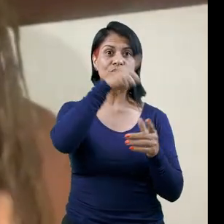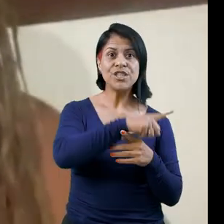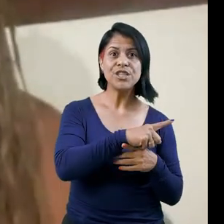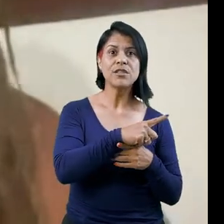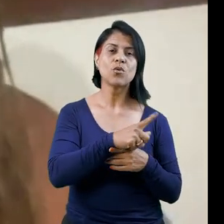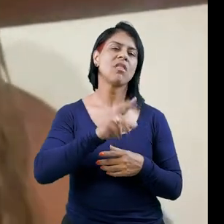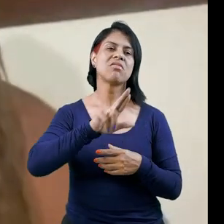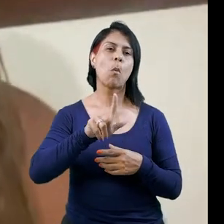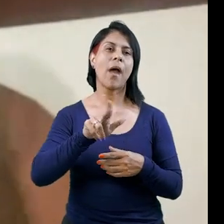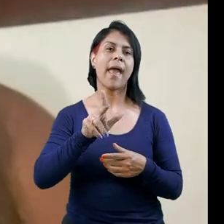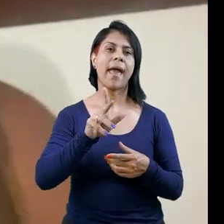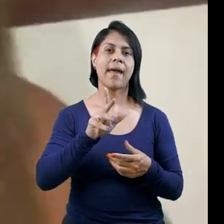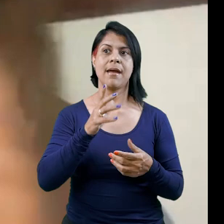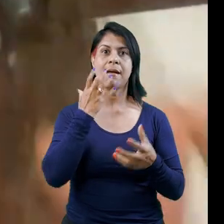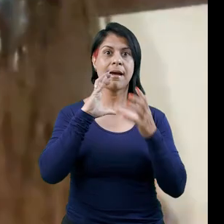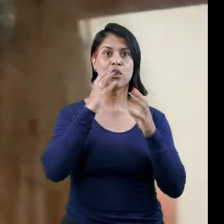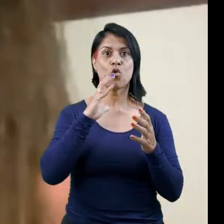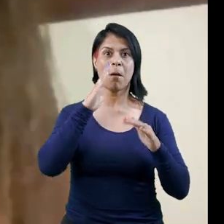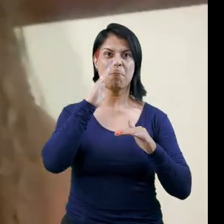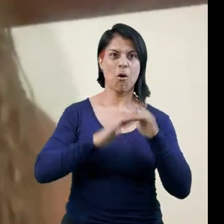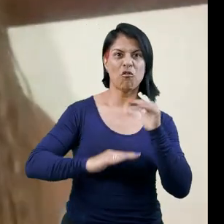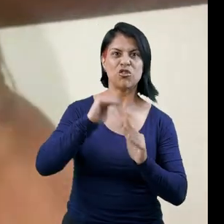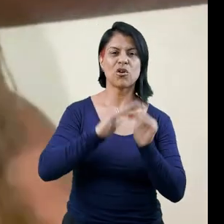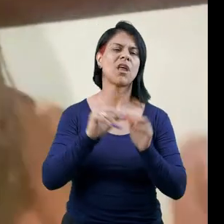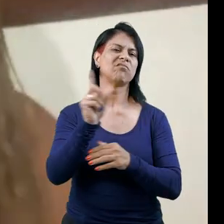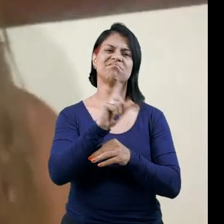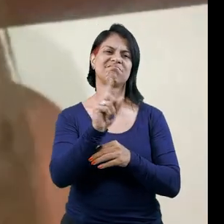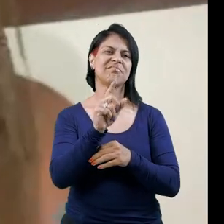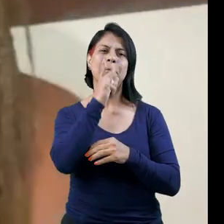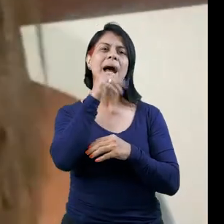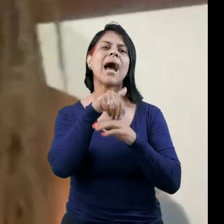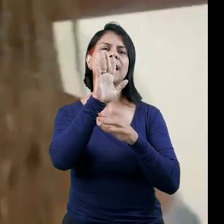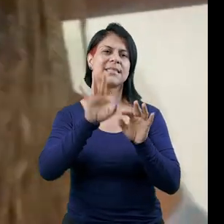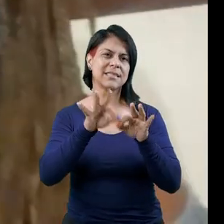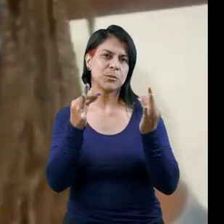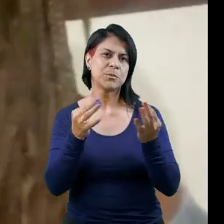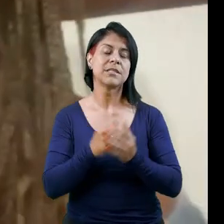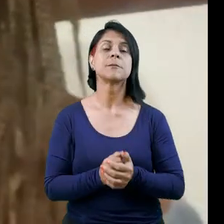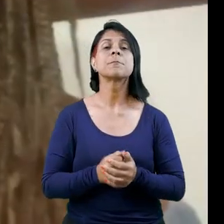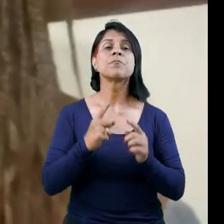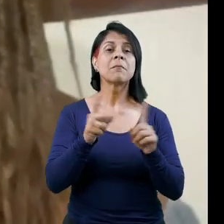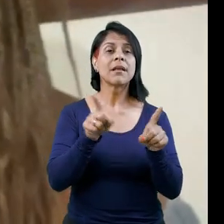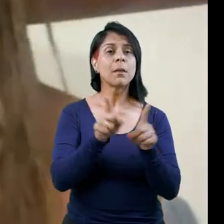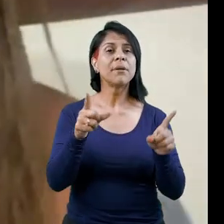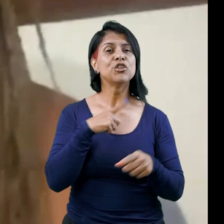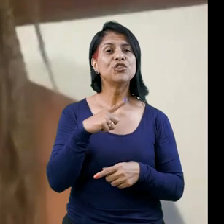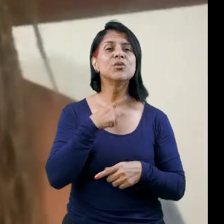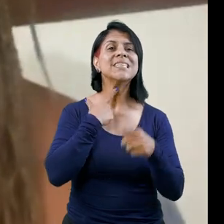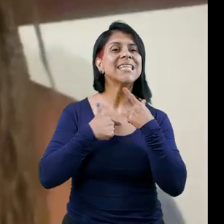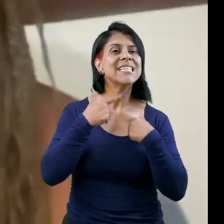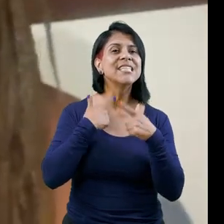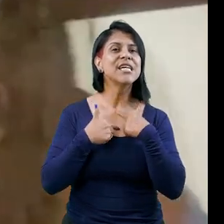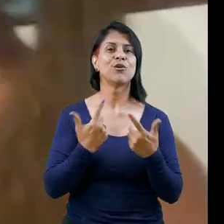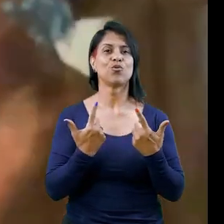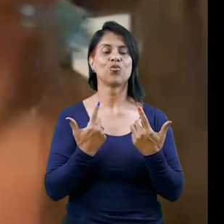muito legitimado e nada muito oficial, mas ainda assim havia um desejo e algo que eu não